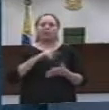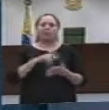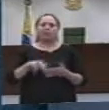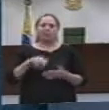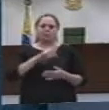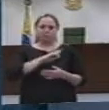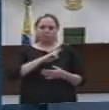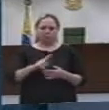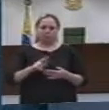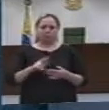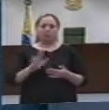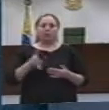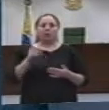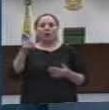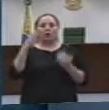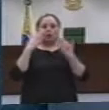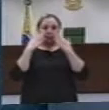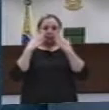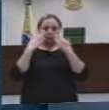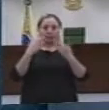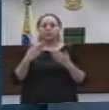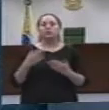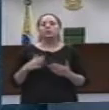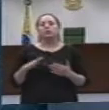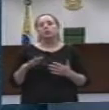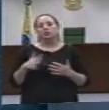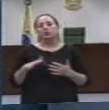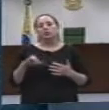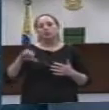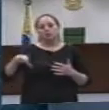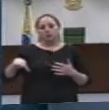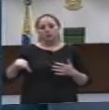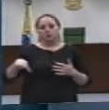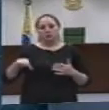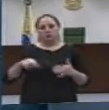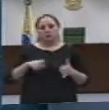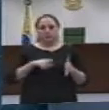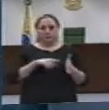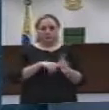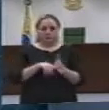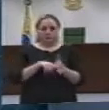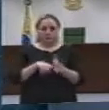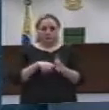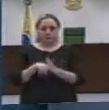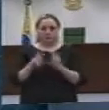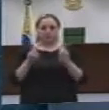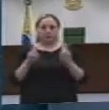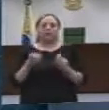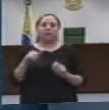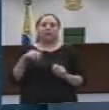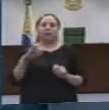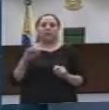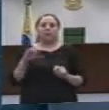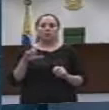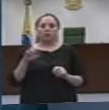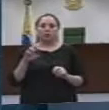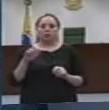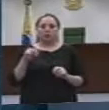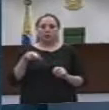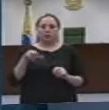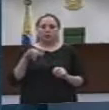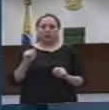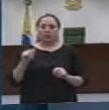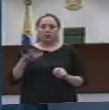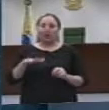foram apresentadas cerca de nove pesquisas sobre intolerância em aula o